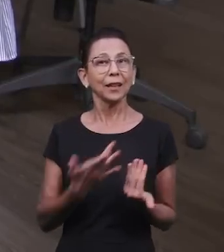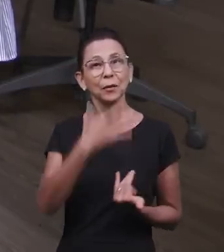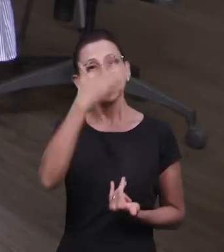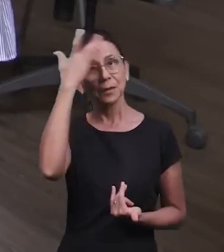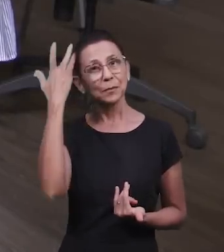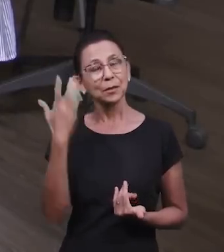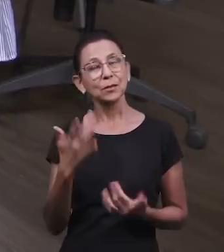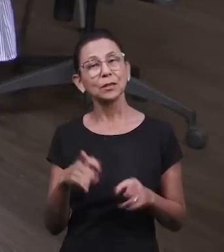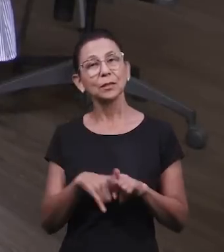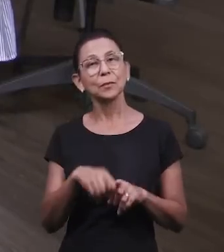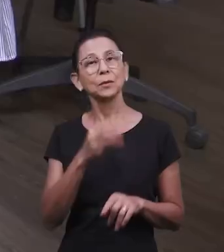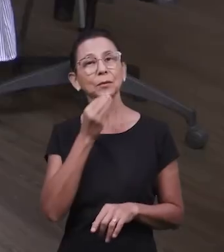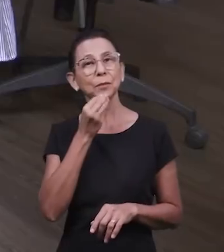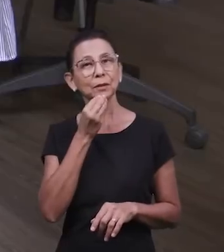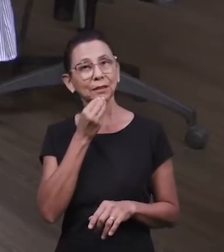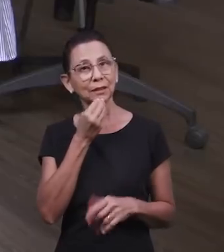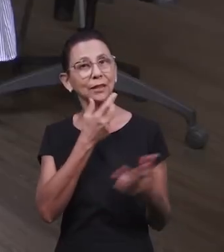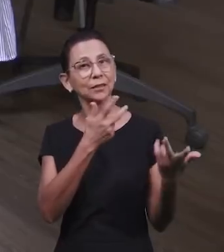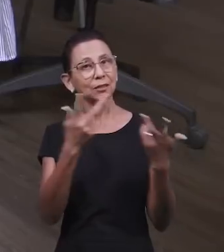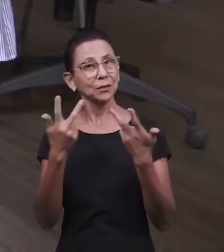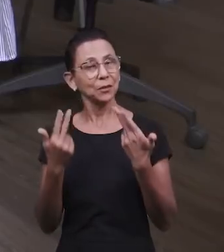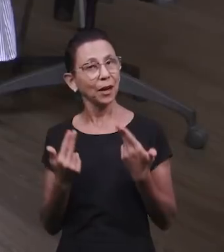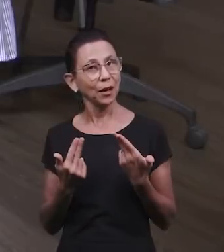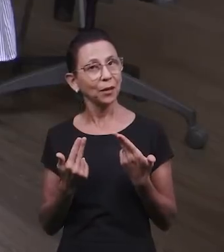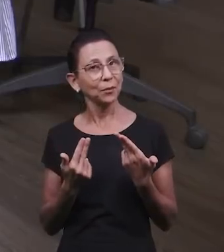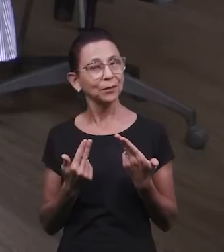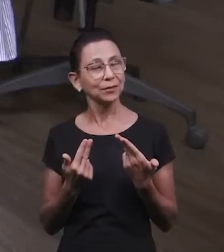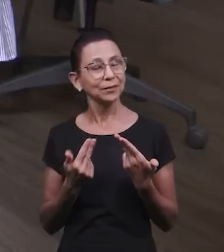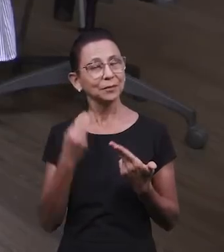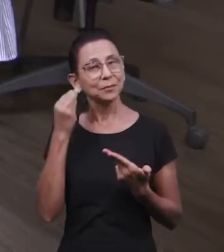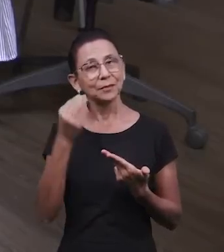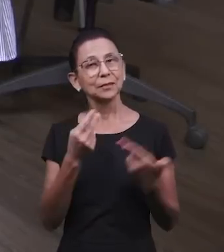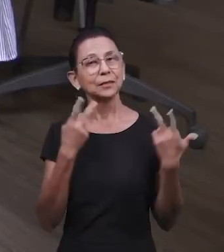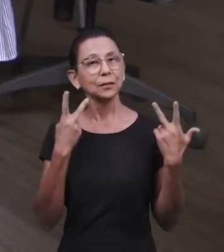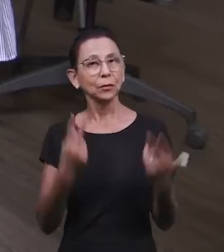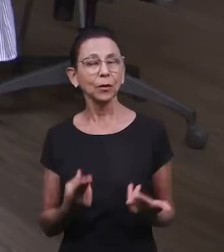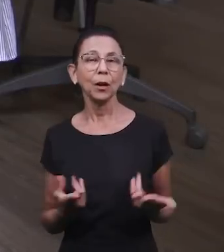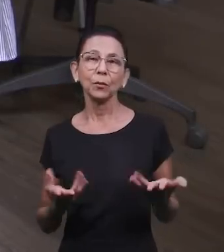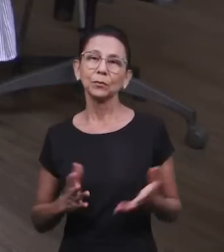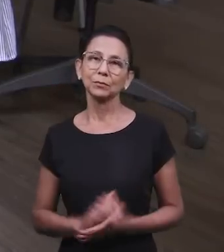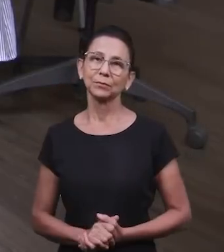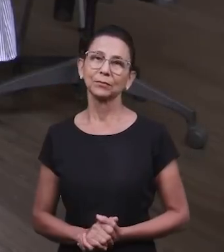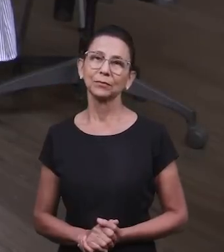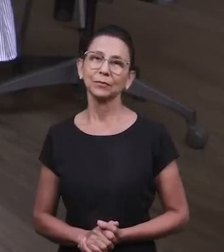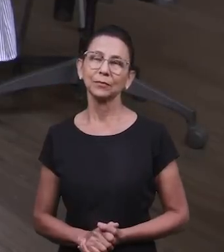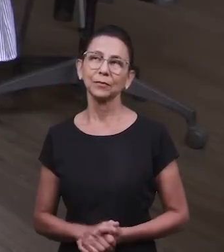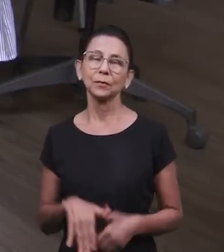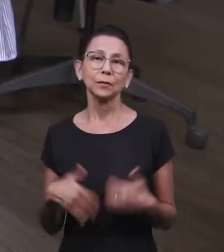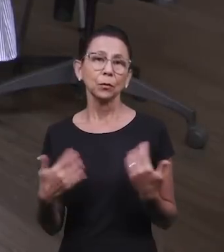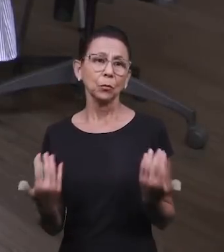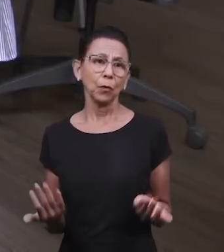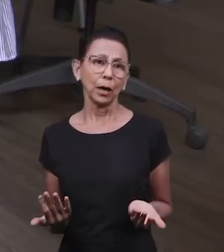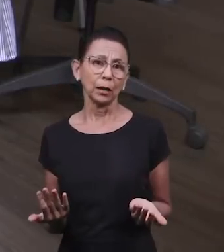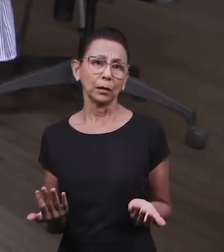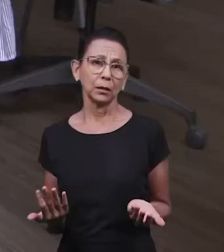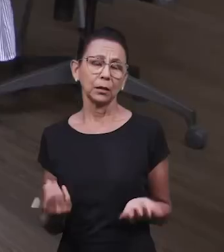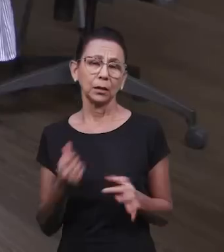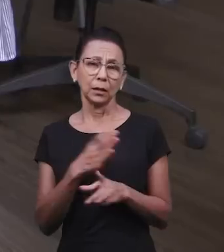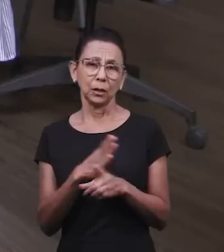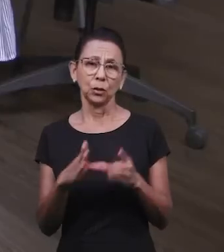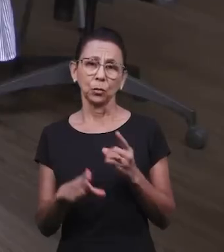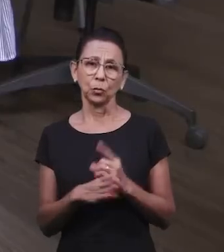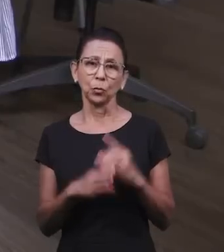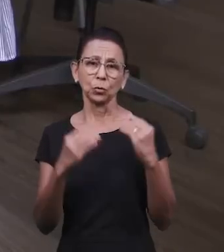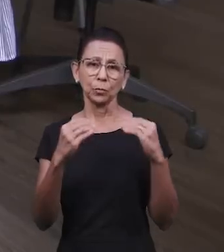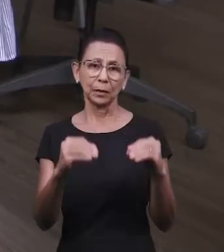a oportunidade de viver a mesma coisa que a gente viveu. Se isso, em relação às coisas desta vida, a gente sempre faz, por que não